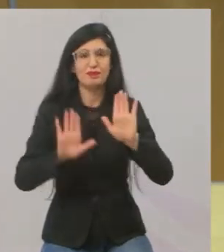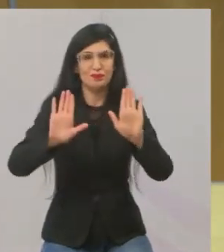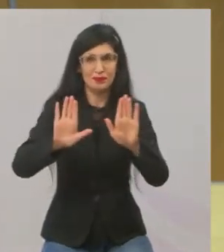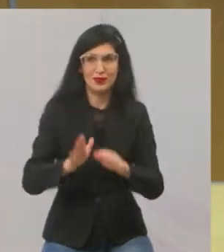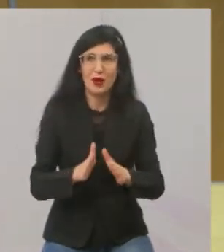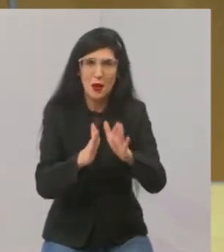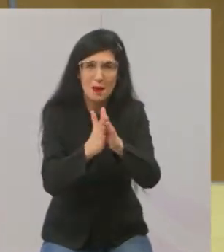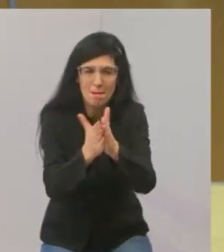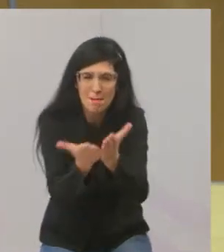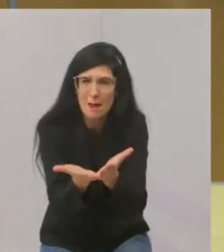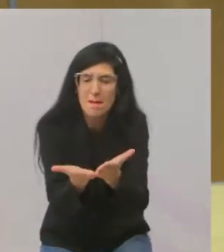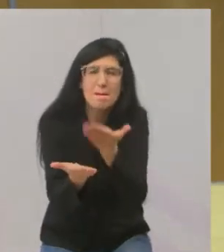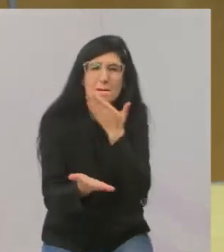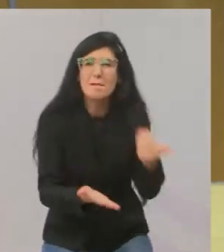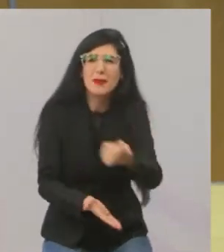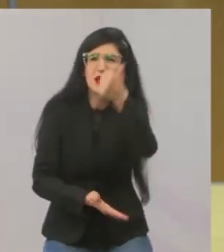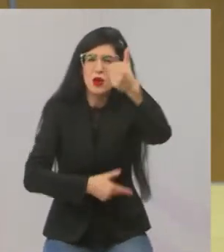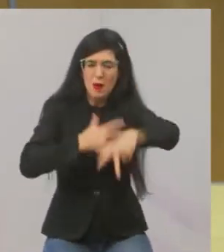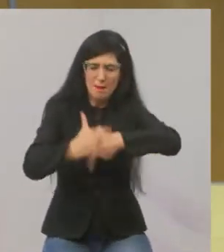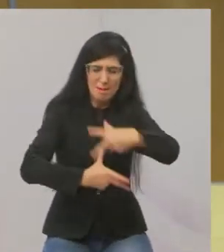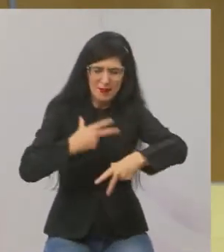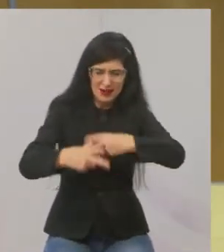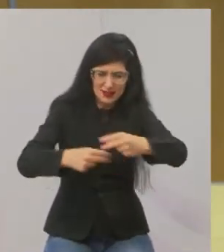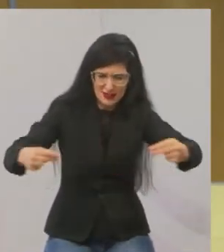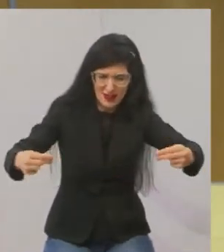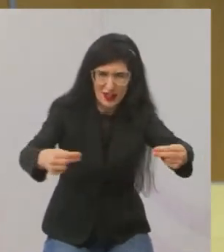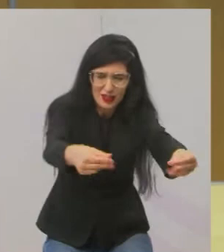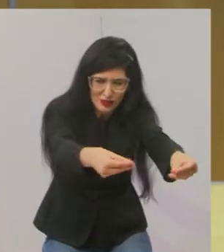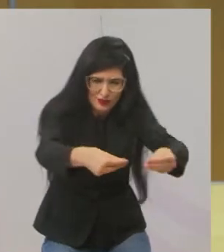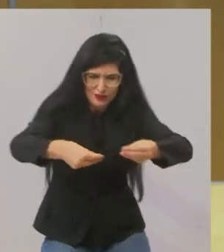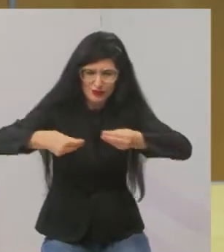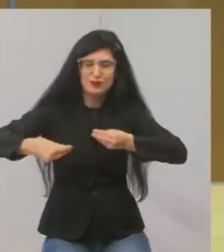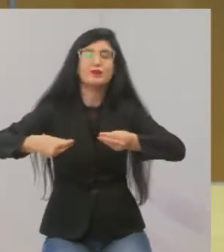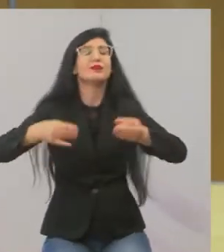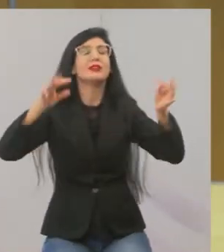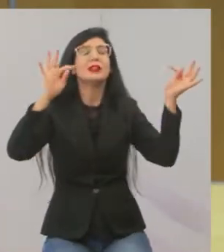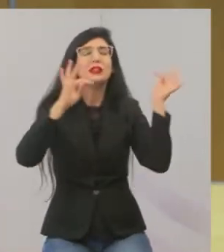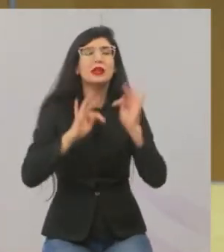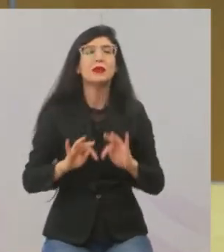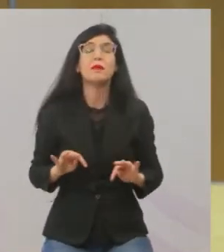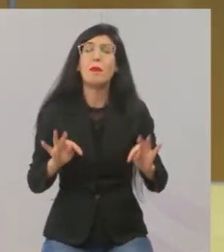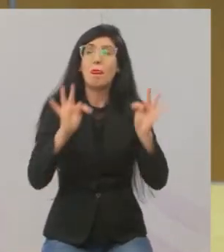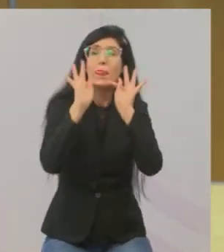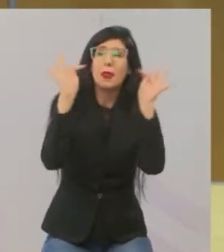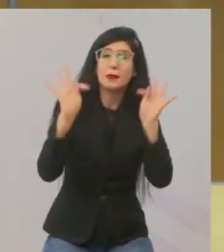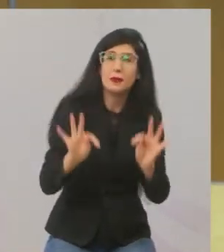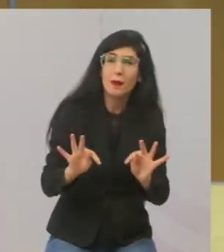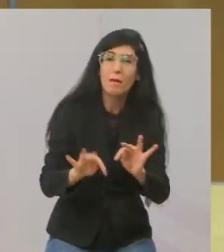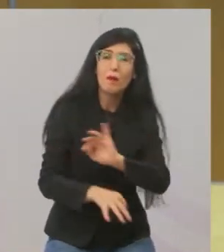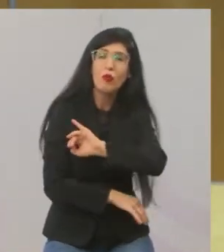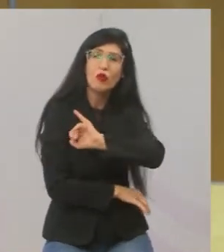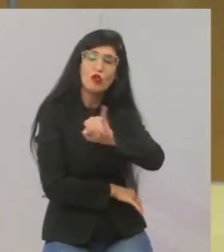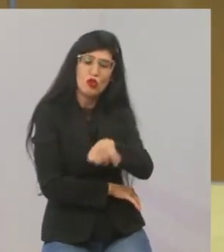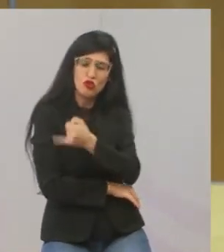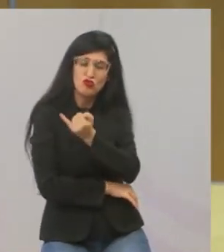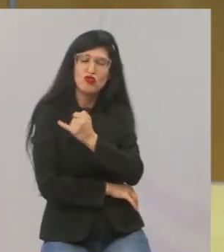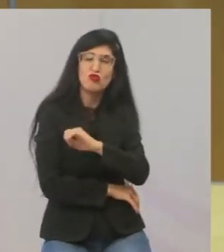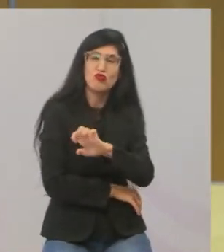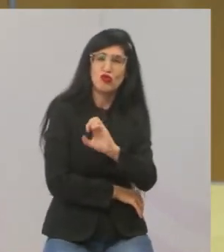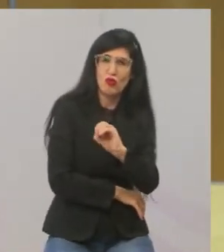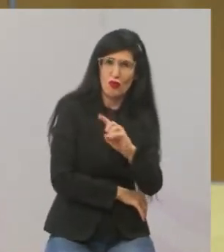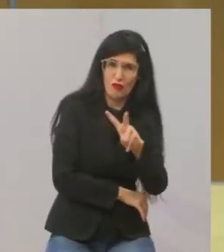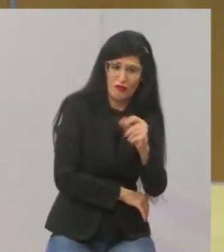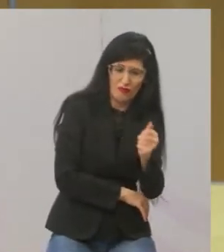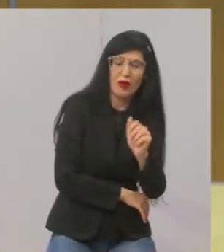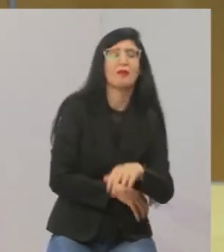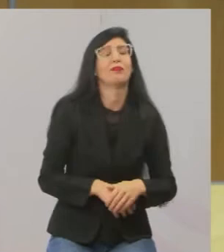que está aqui o melhor presente que o Aderbal ganhou. Eu ganhei isso aqui no Testemunho de Jeová, lá no Poço Sete Estrelas. Foi o melhor presente que eu ganhei na minha vida, com mais de